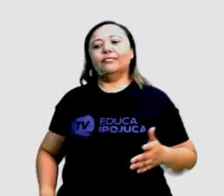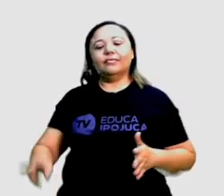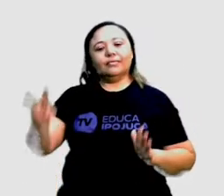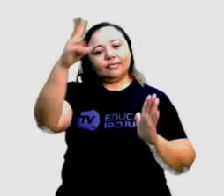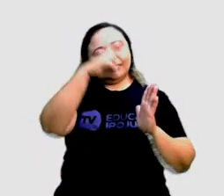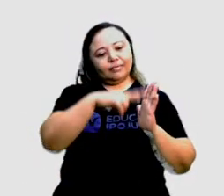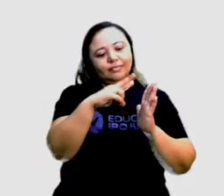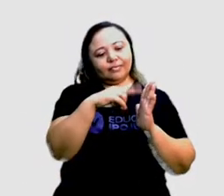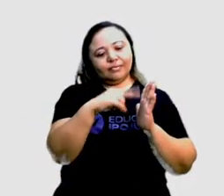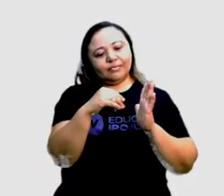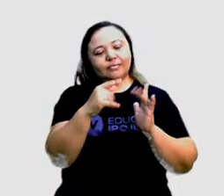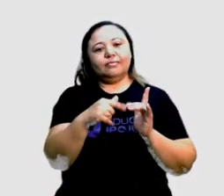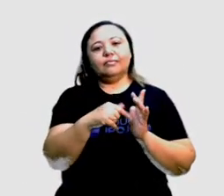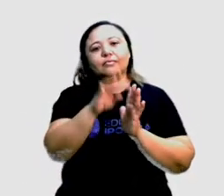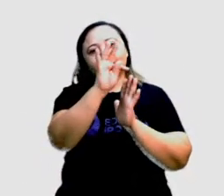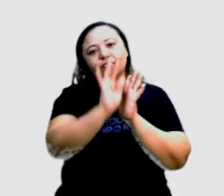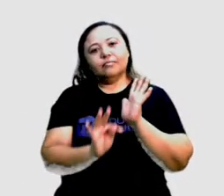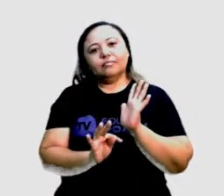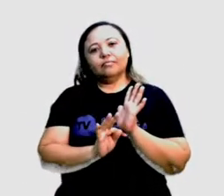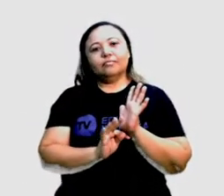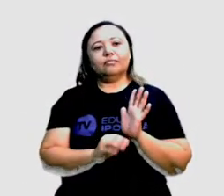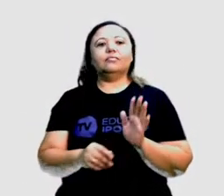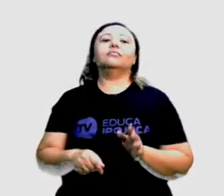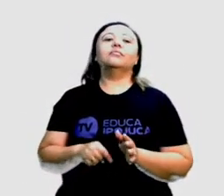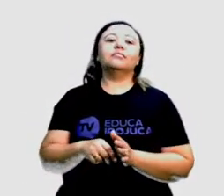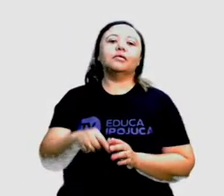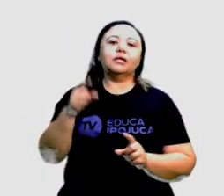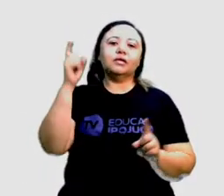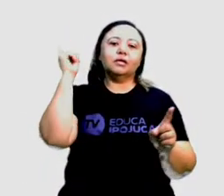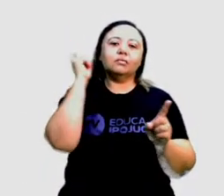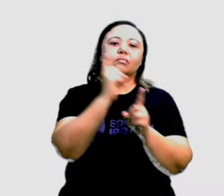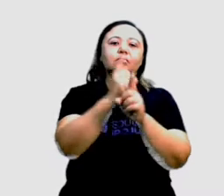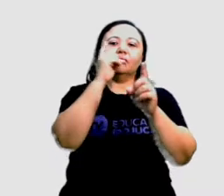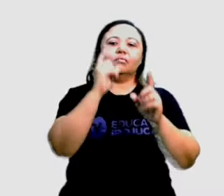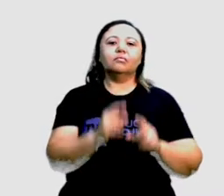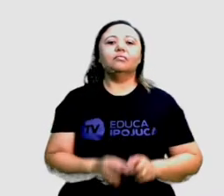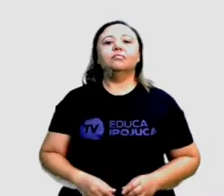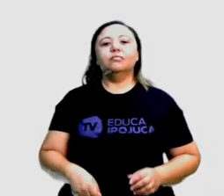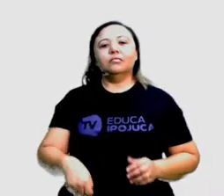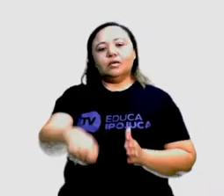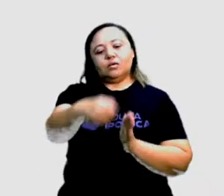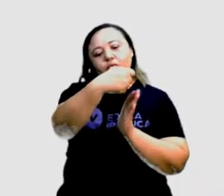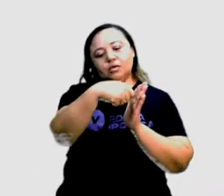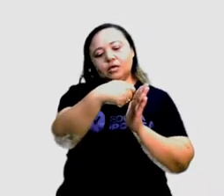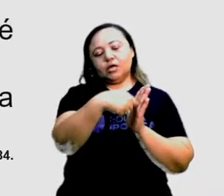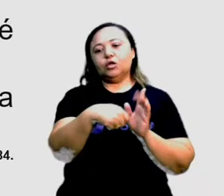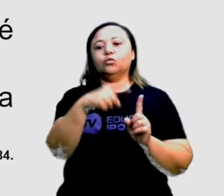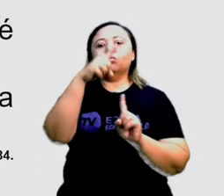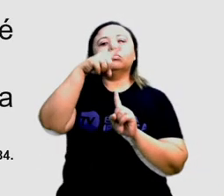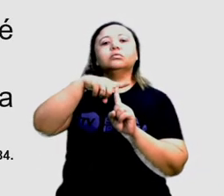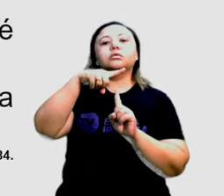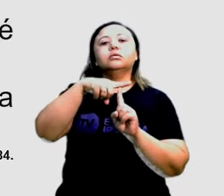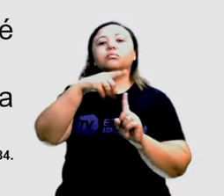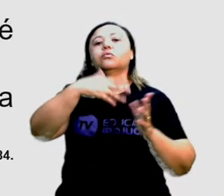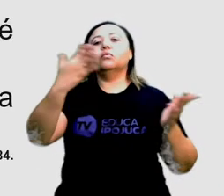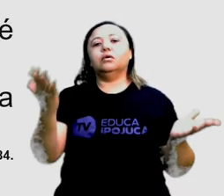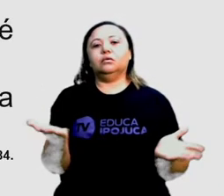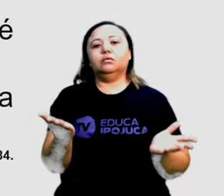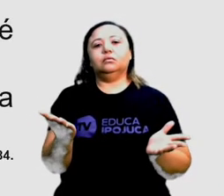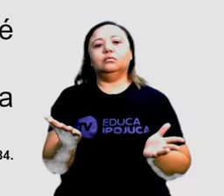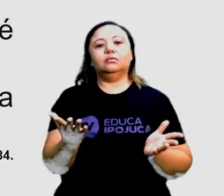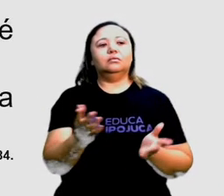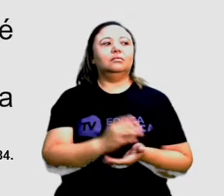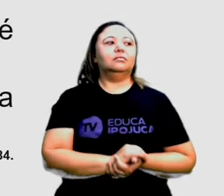Leia o fragmento de texto que segue e busque identificar o seu tipo de narrador. Olha só.